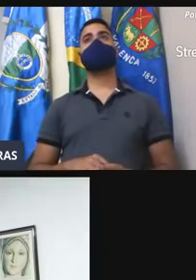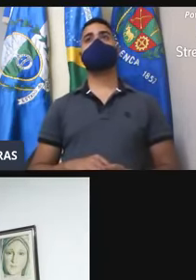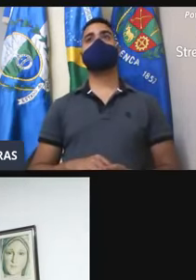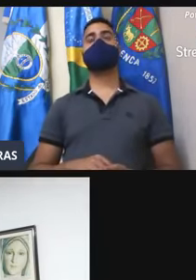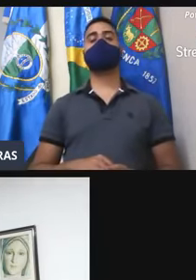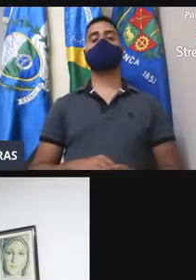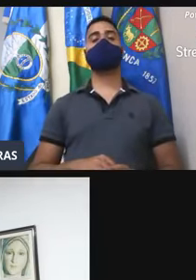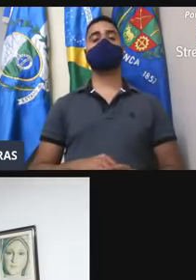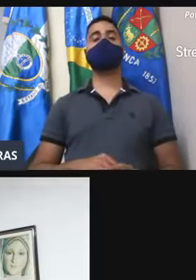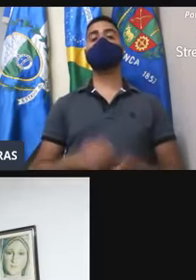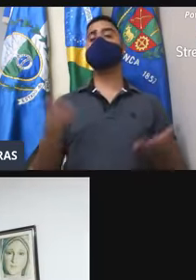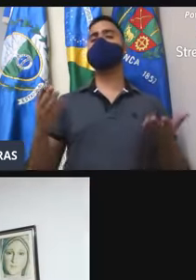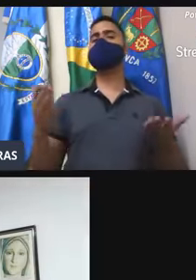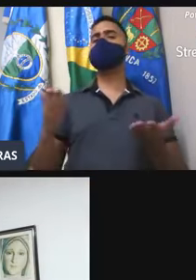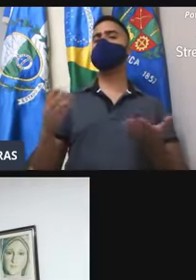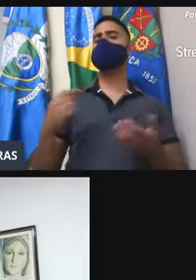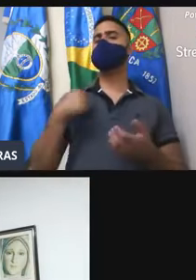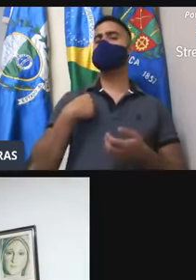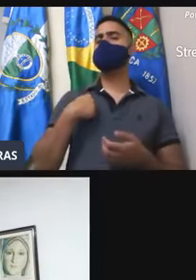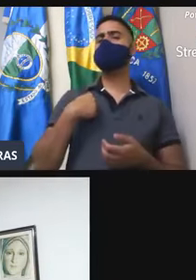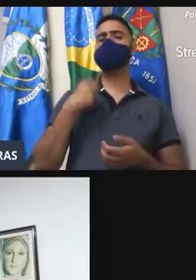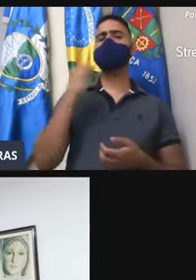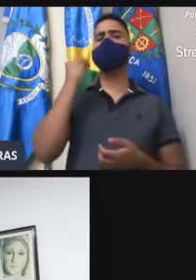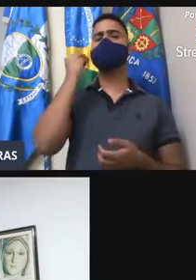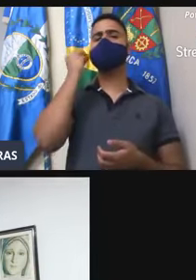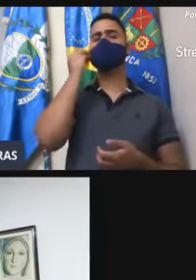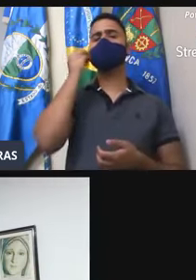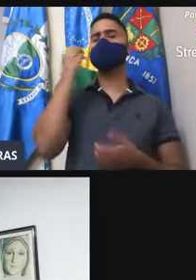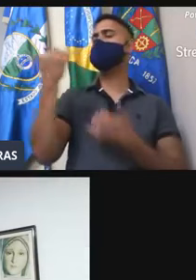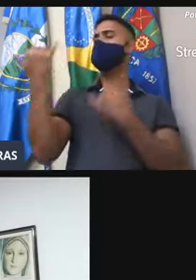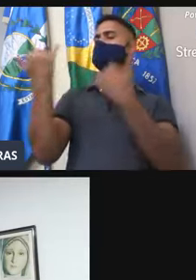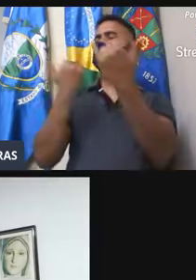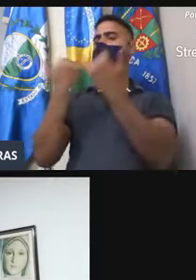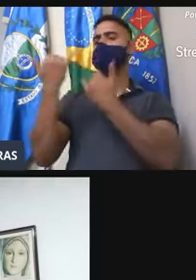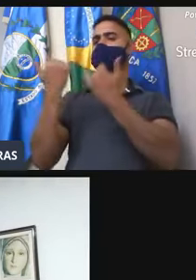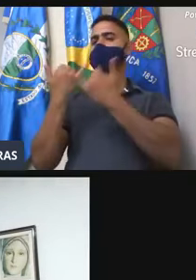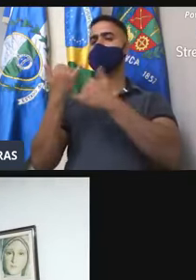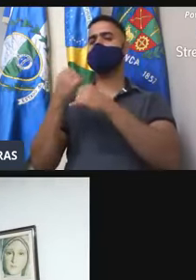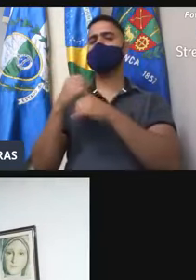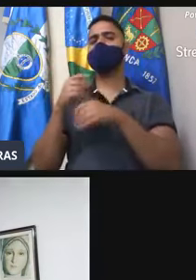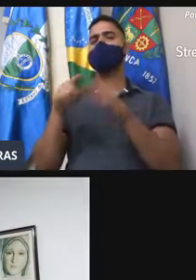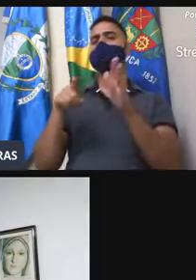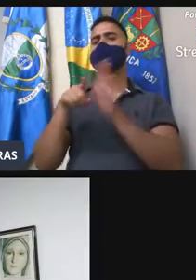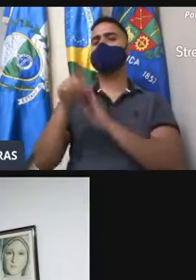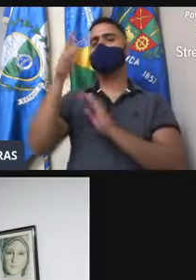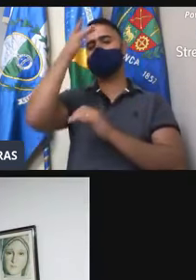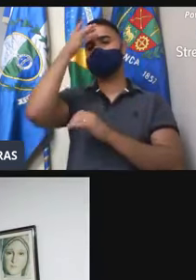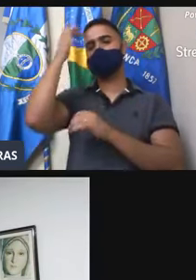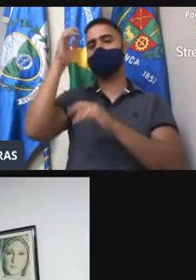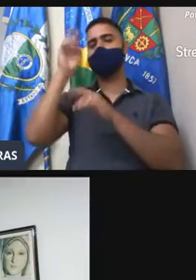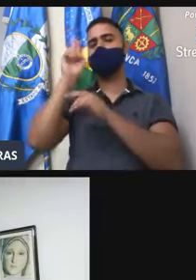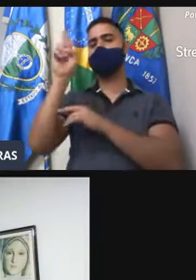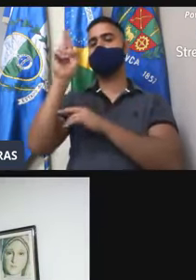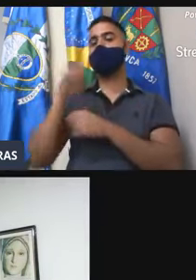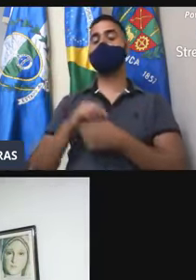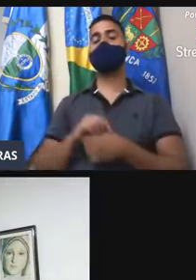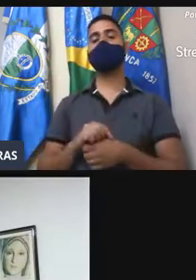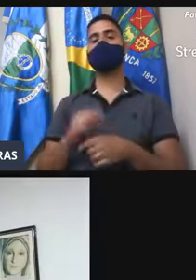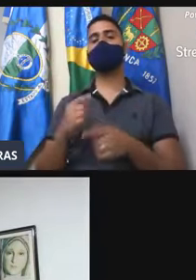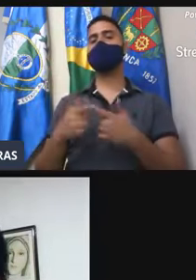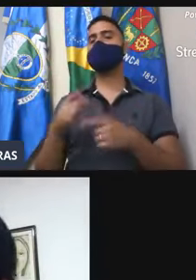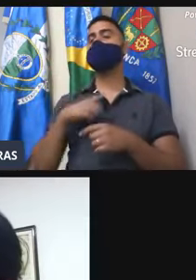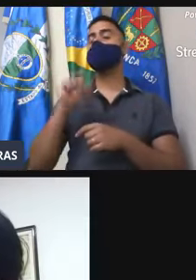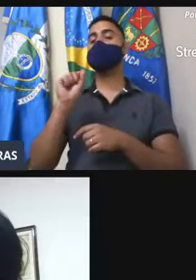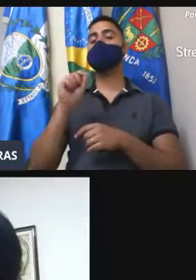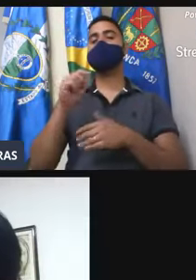hoje eu busquei essa informação junto ao setor, né? Porque são